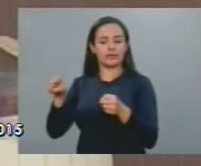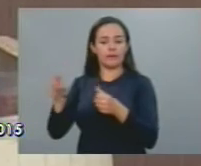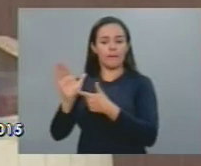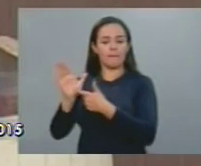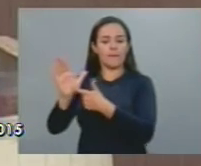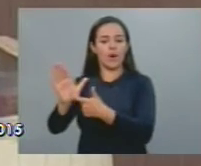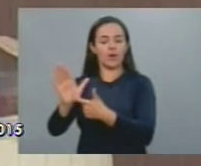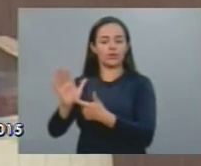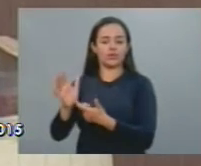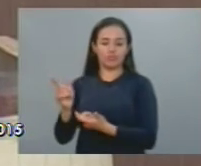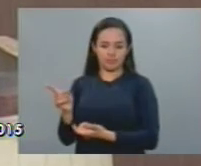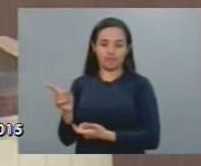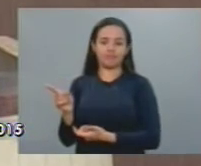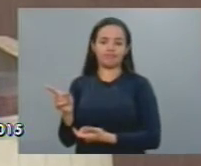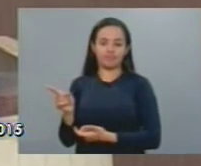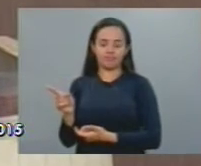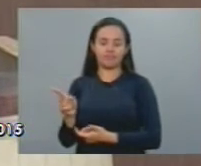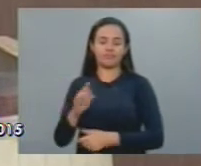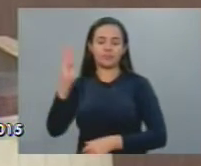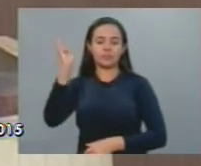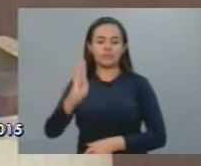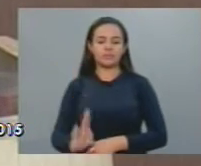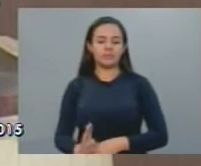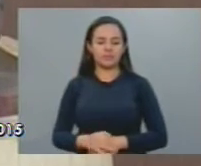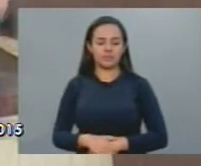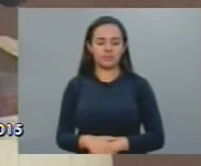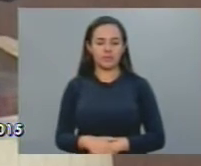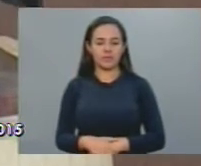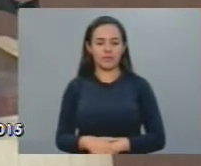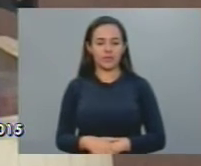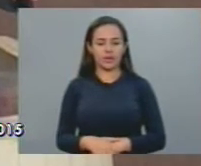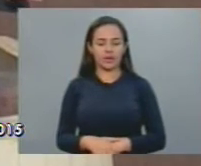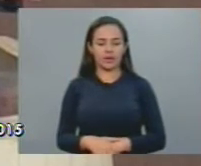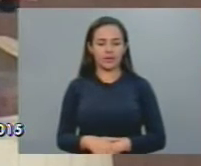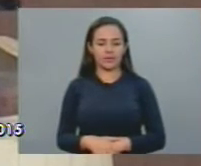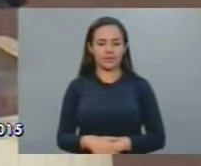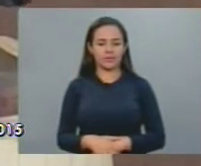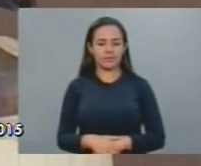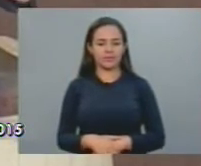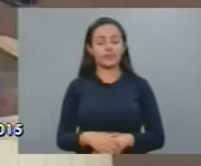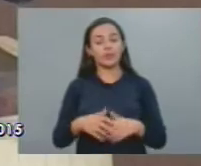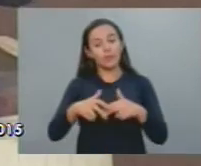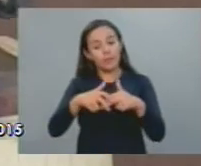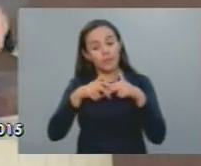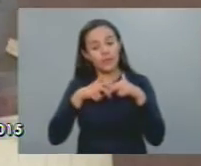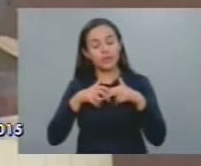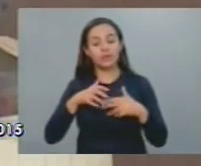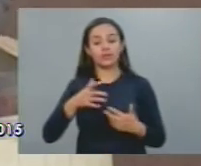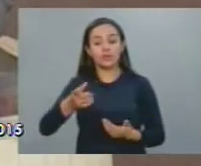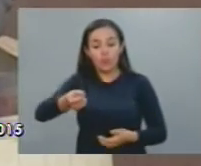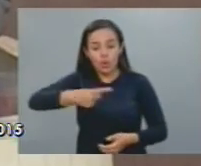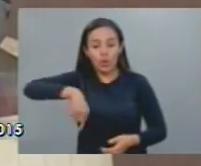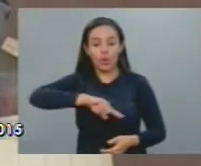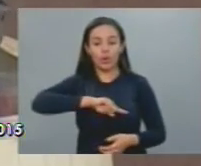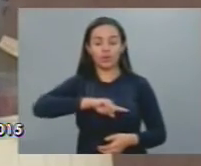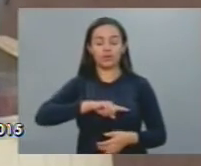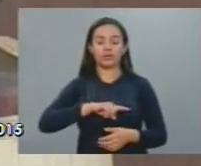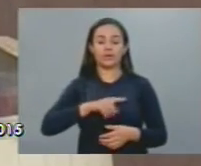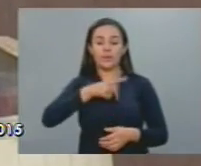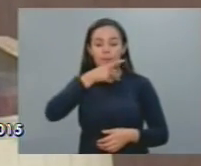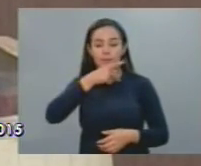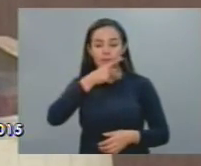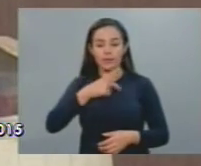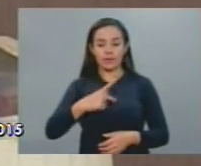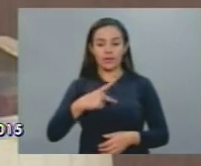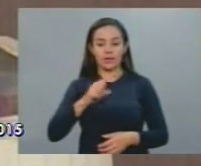aqui no Brasil. Portanto, isso nos obriga e nos obrigou